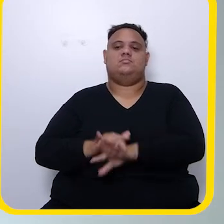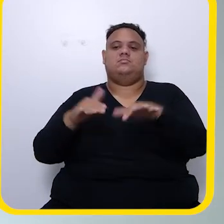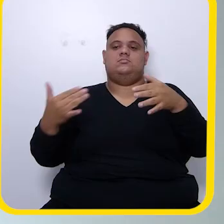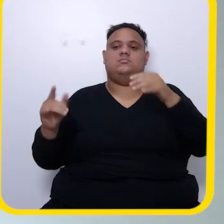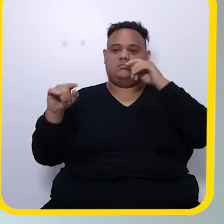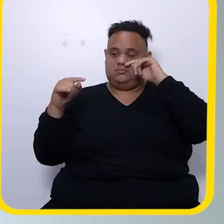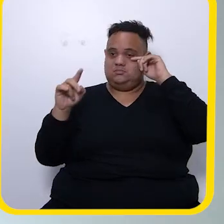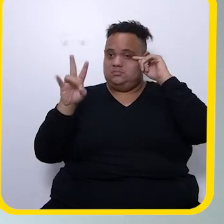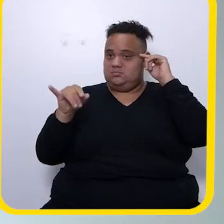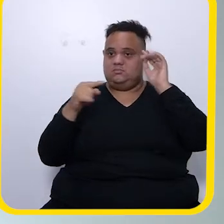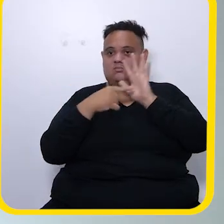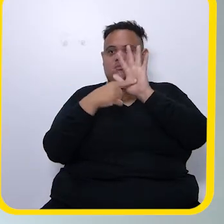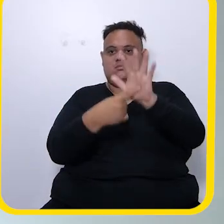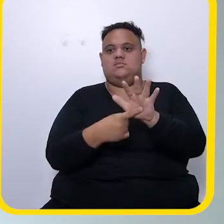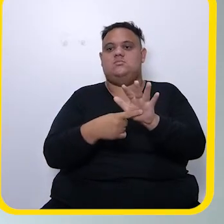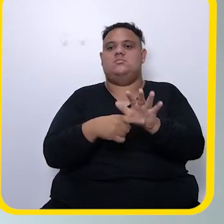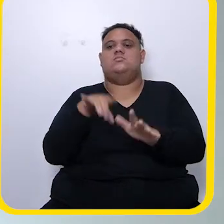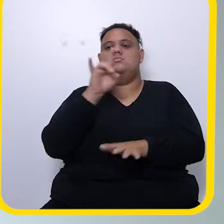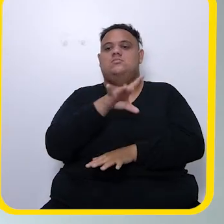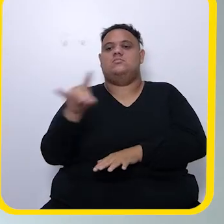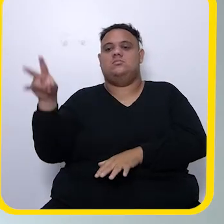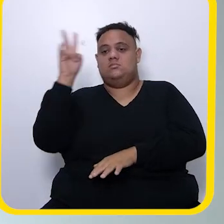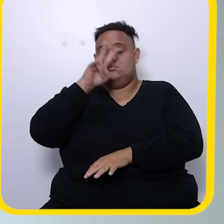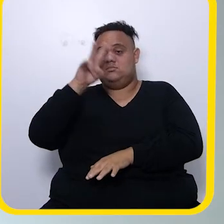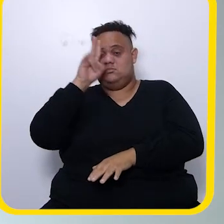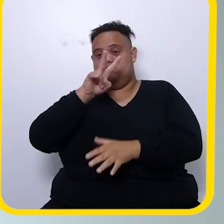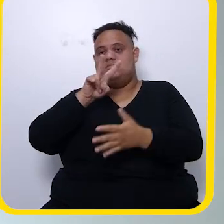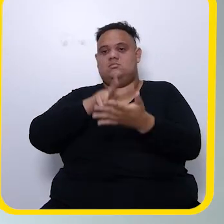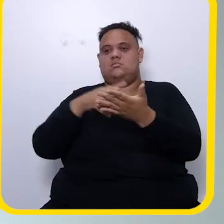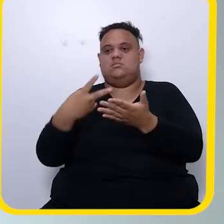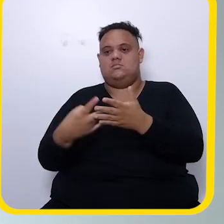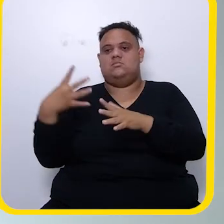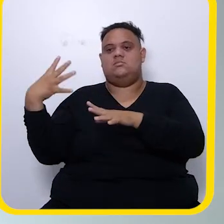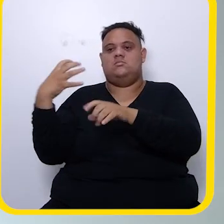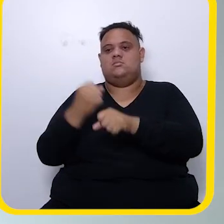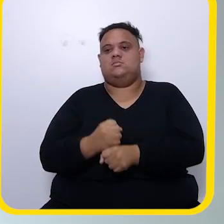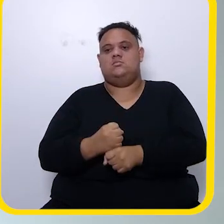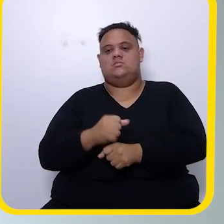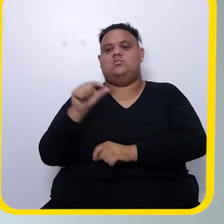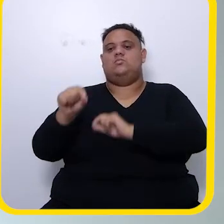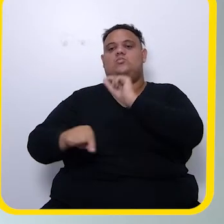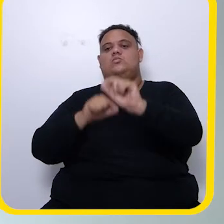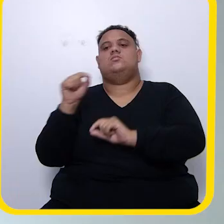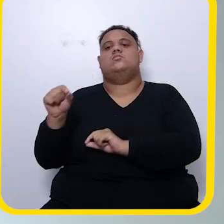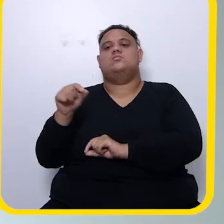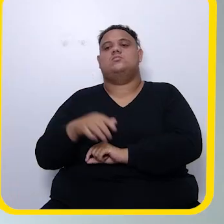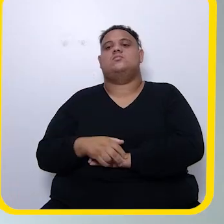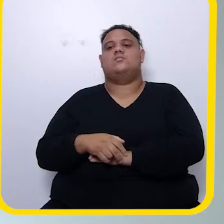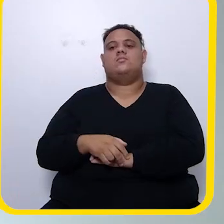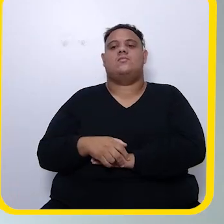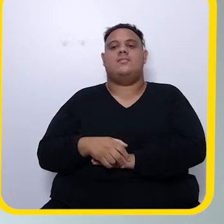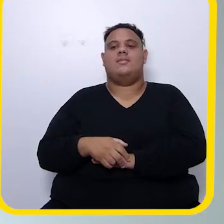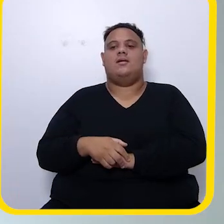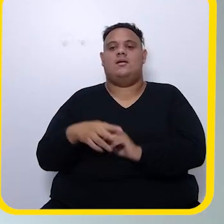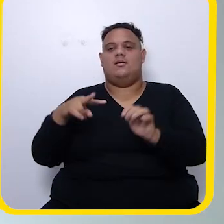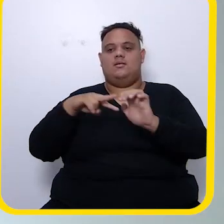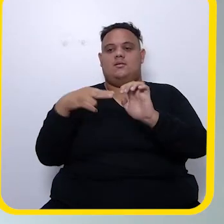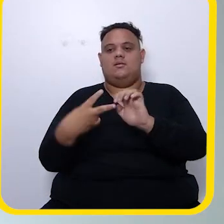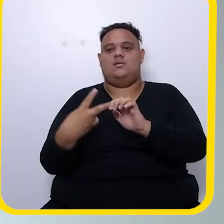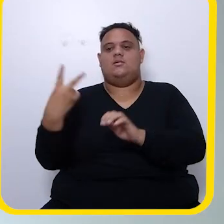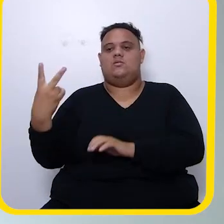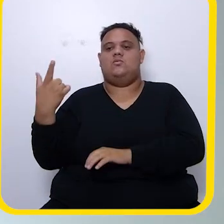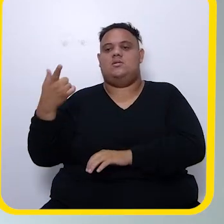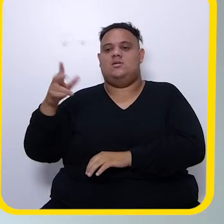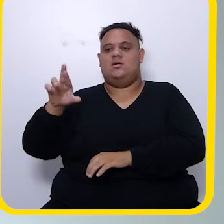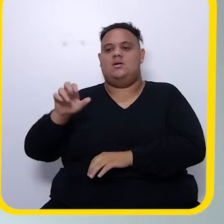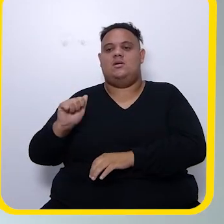vai mostrando passo a passo, lembra da interpretação, revisa as fórmulas das equações do segundo